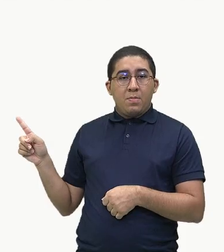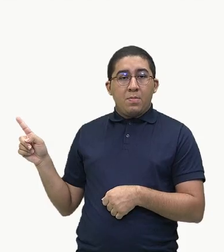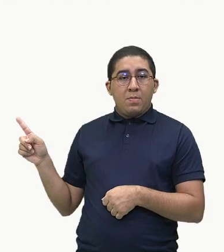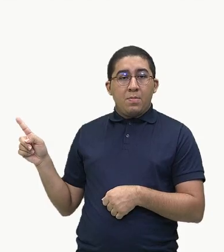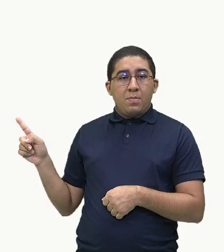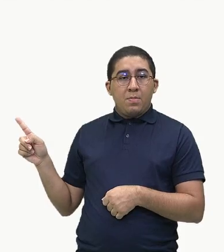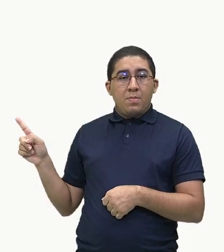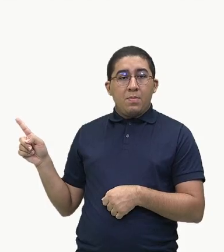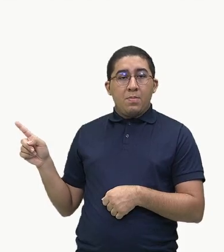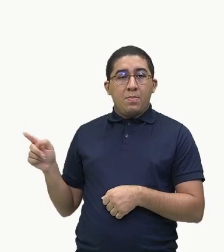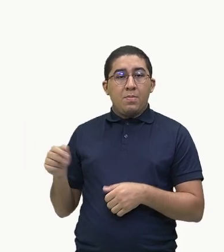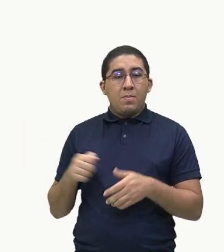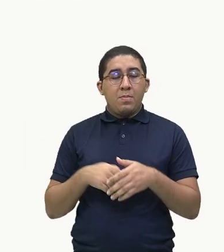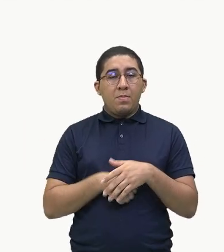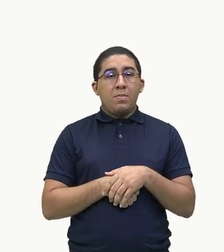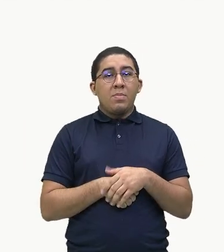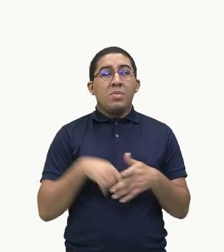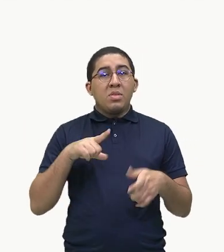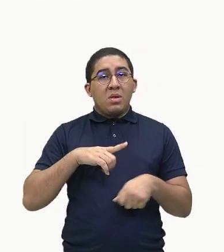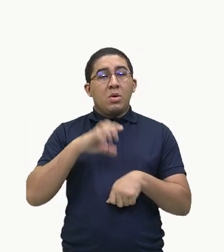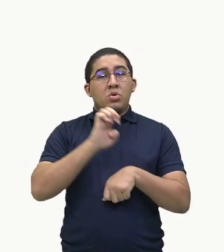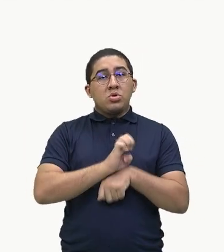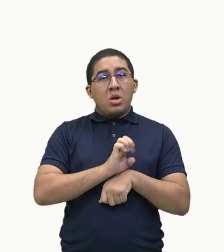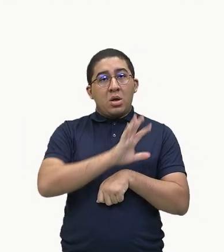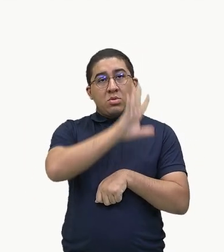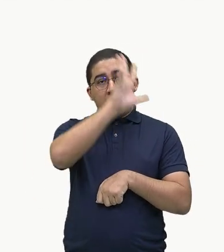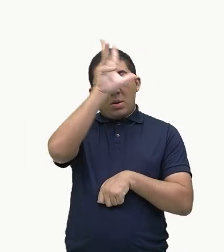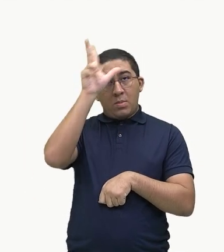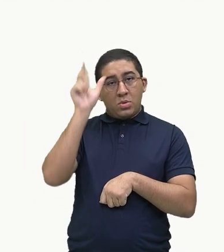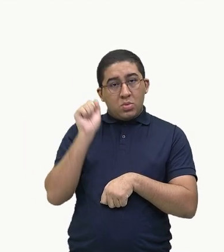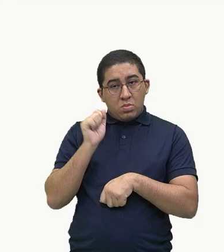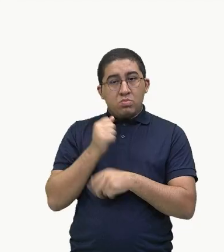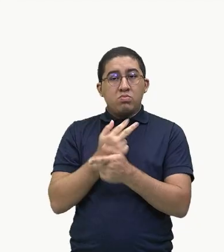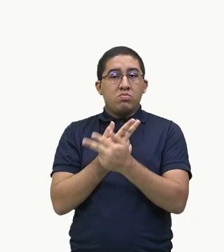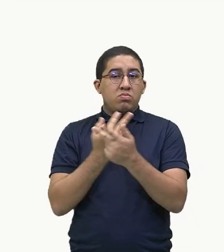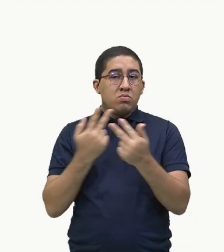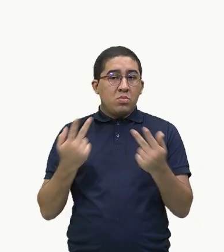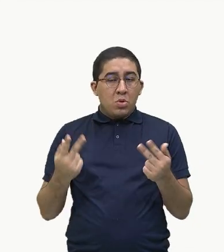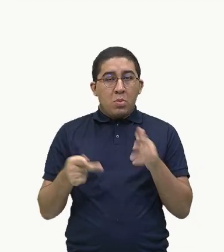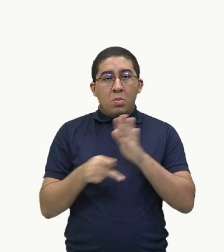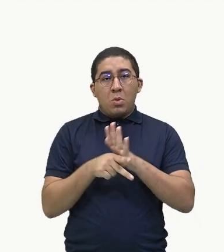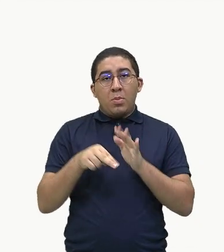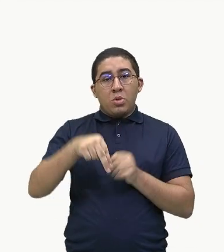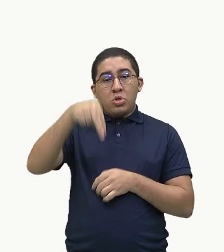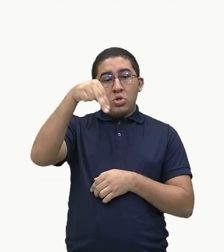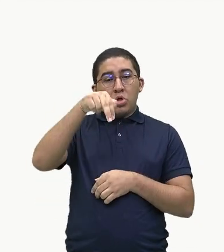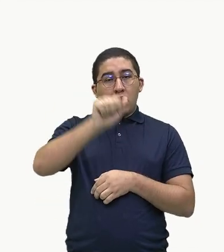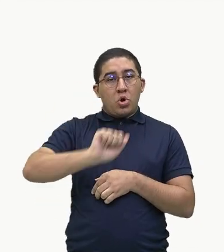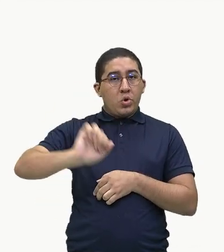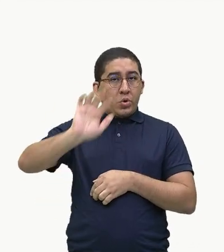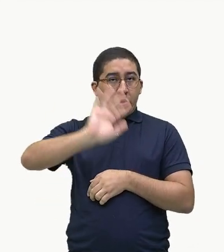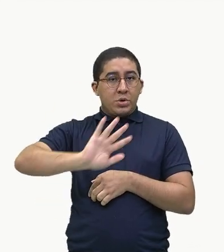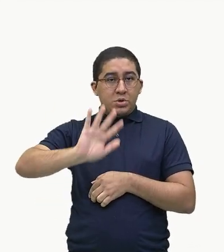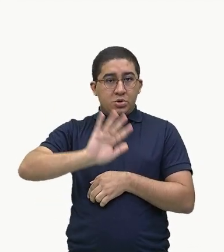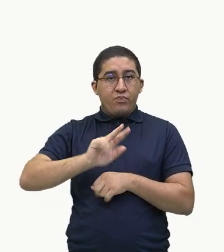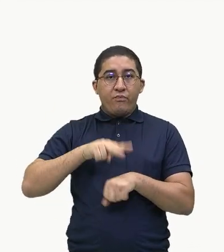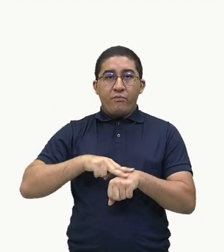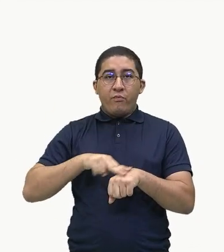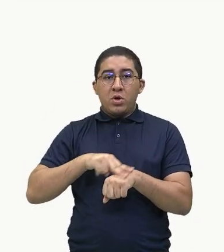Amazonas, o estado de Roraima, de Rondônia, de Mato Grosso e do Mato Grosso do Sul. Então,